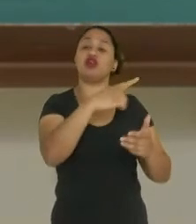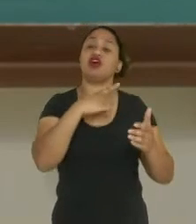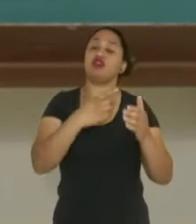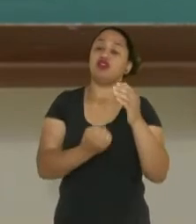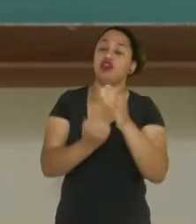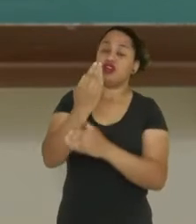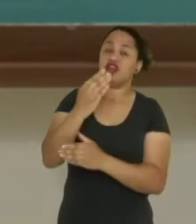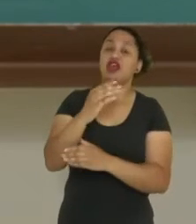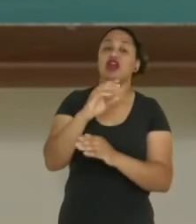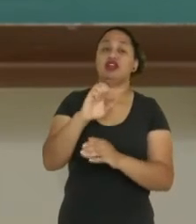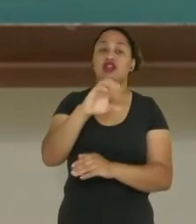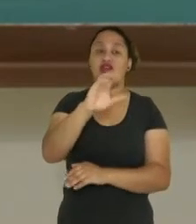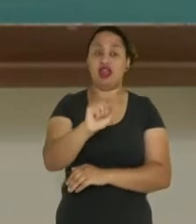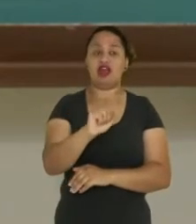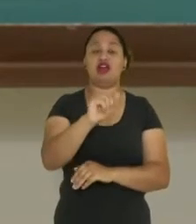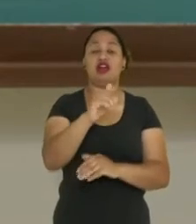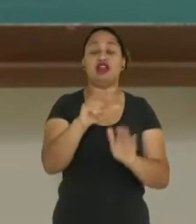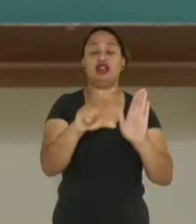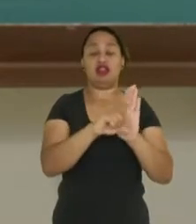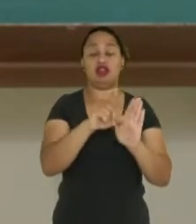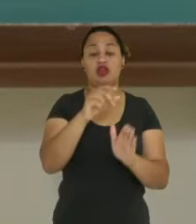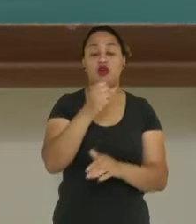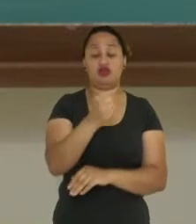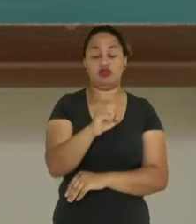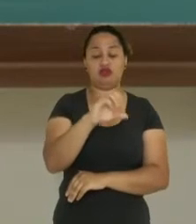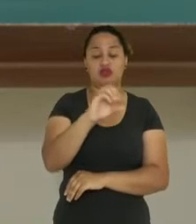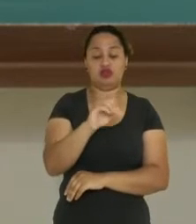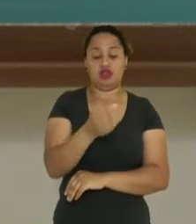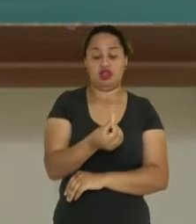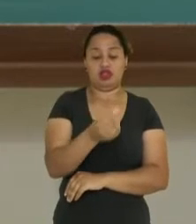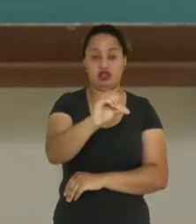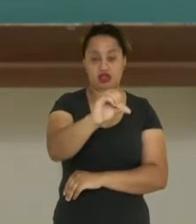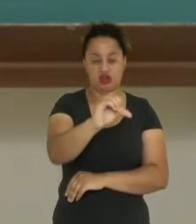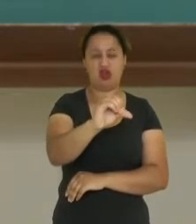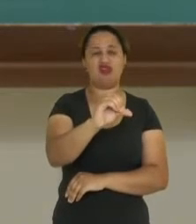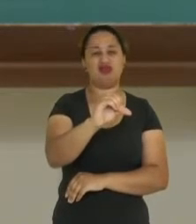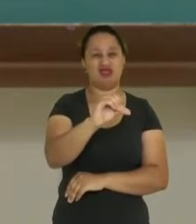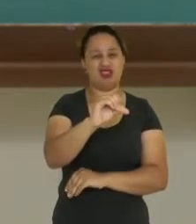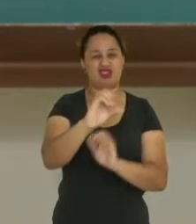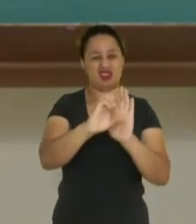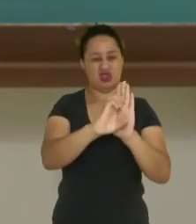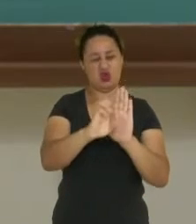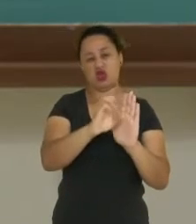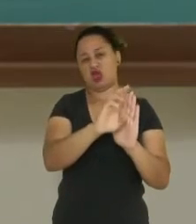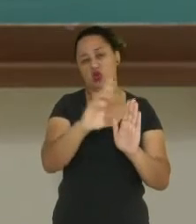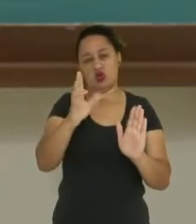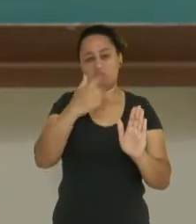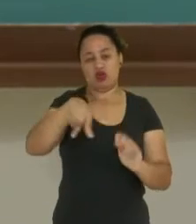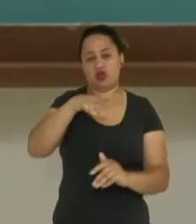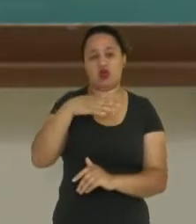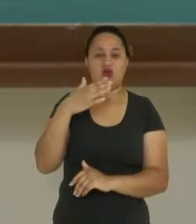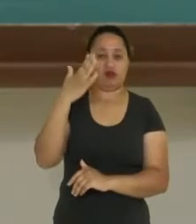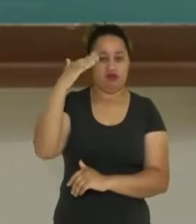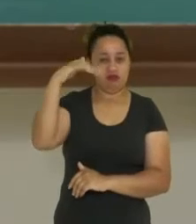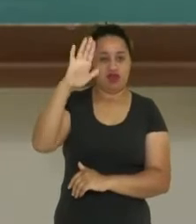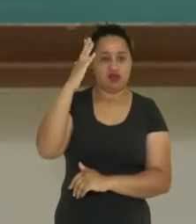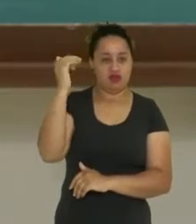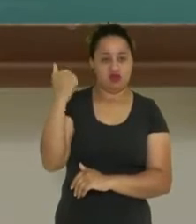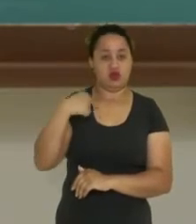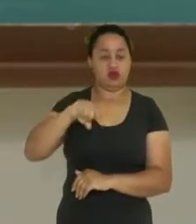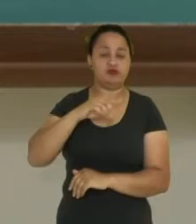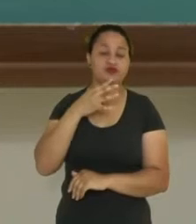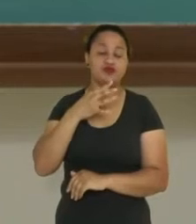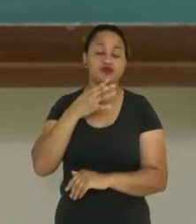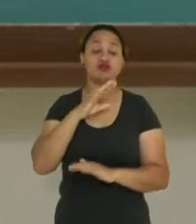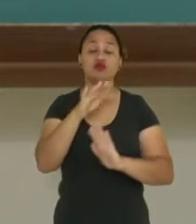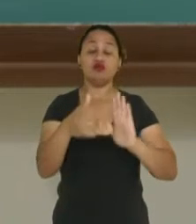Lei 8.069, melhor falando, né? O Estatuto é um nome mais popular. Vejamos, então, todo esse estatuto ele